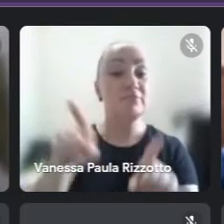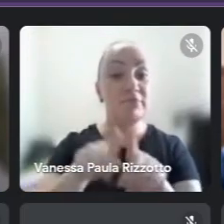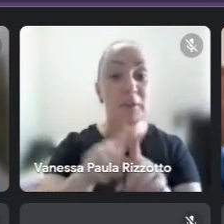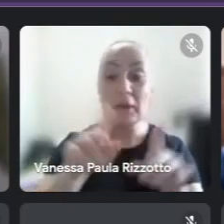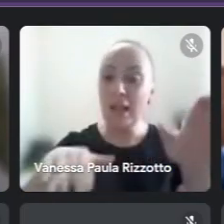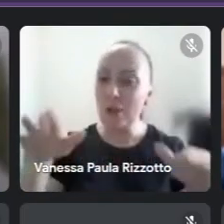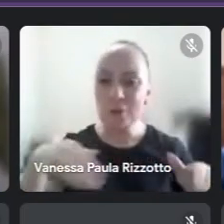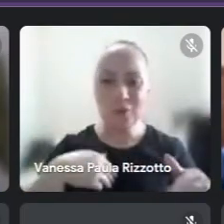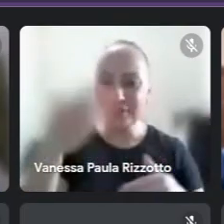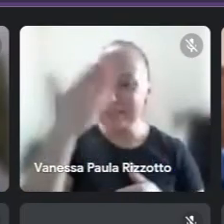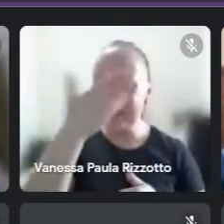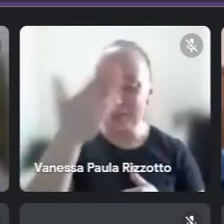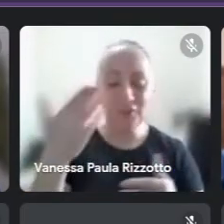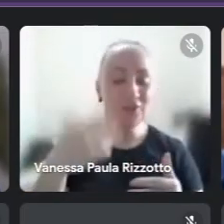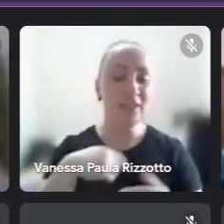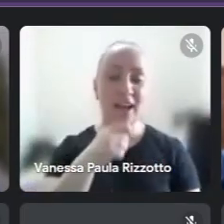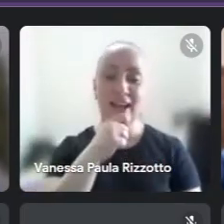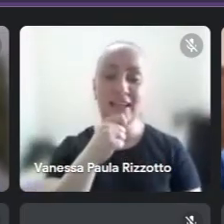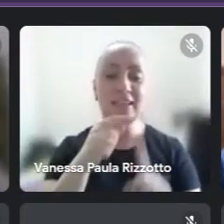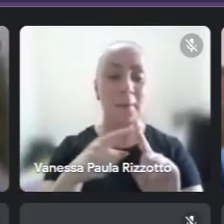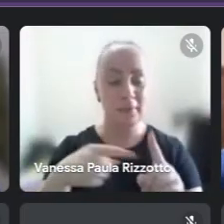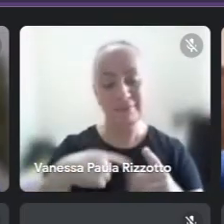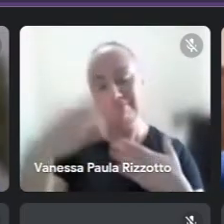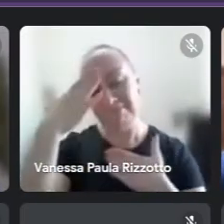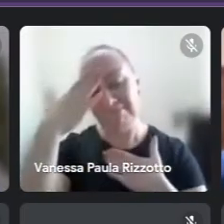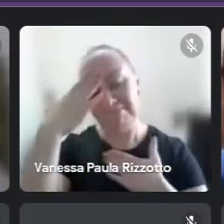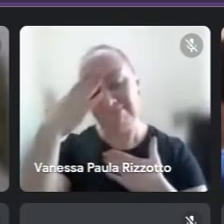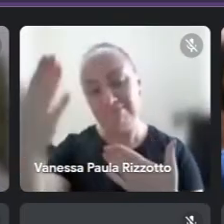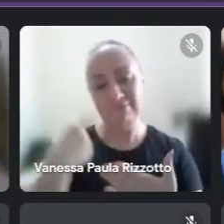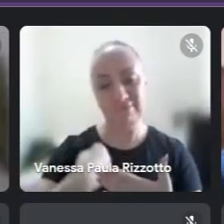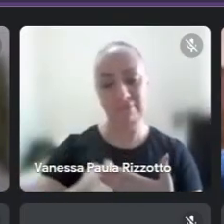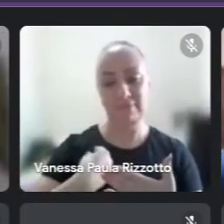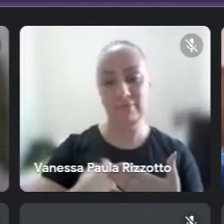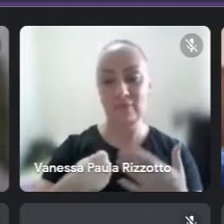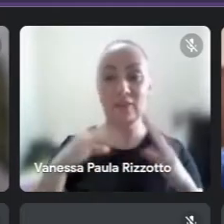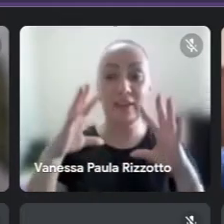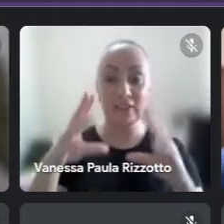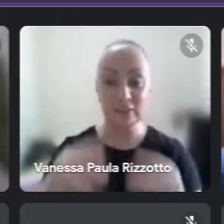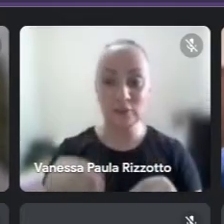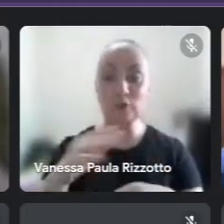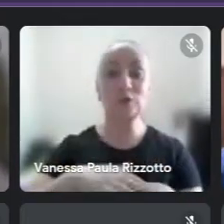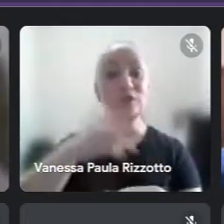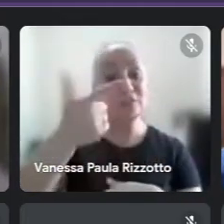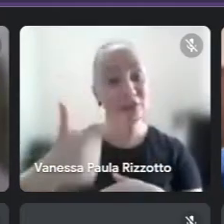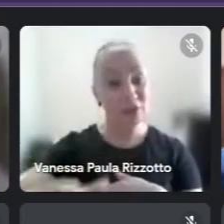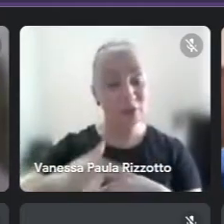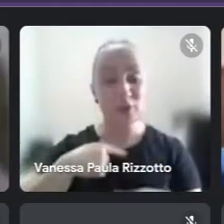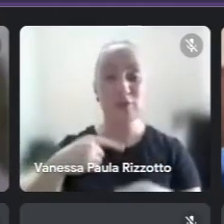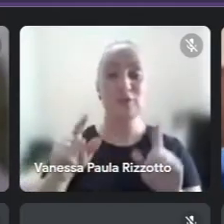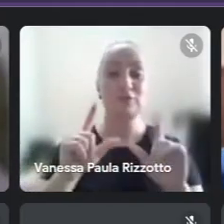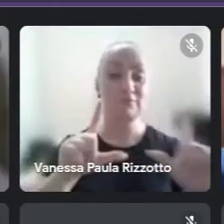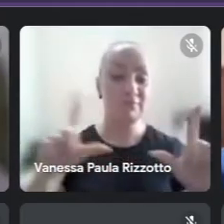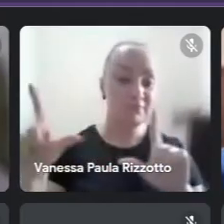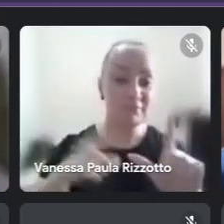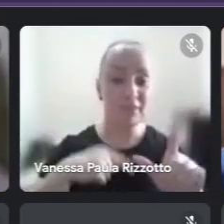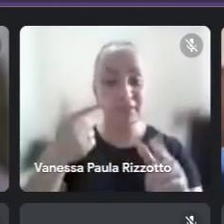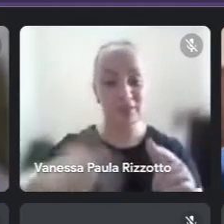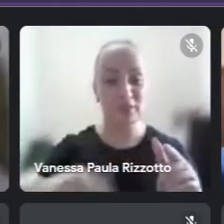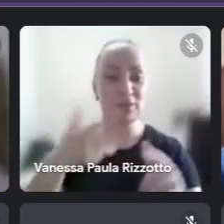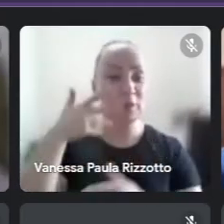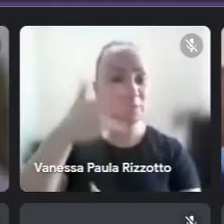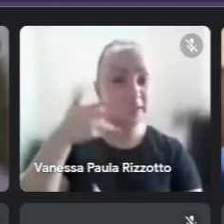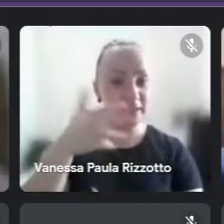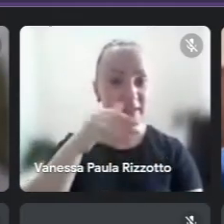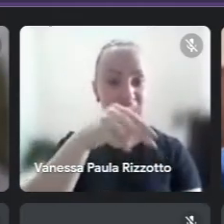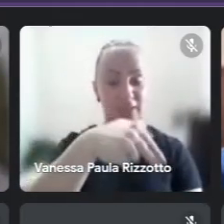levantar, mas eu agradeço imensamente a presença de todos e mais um episódio, né, do nosso ciclo de palestras do UNEAP, né, Núcleo